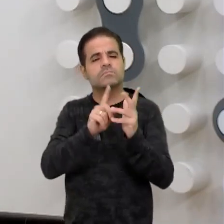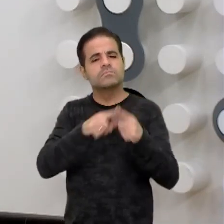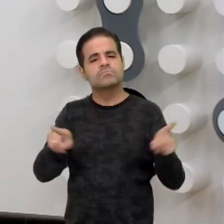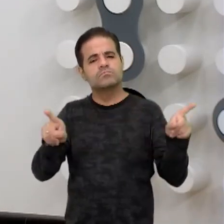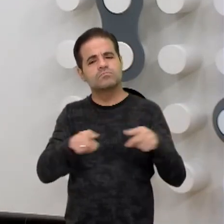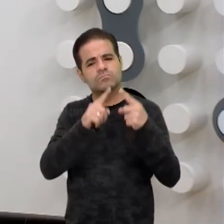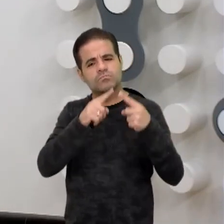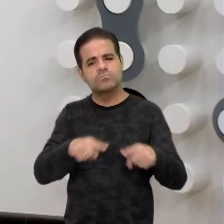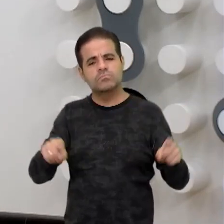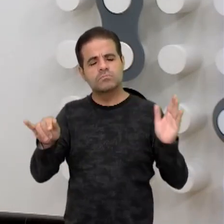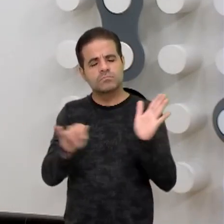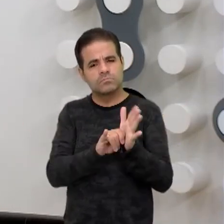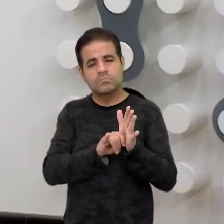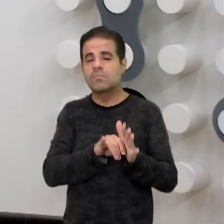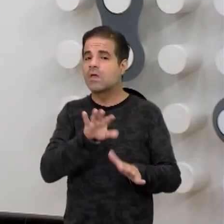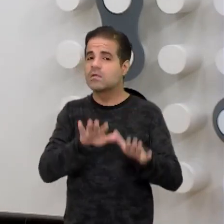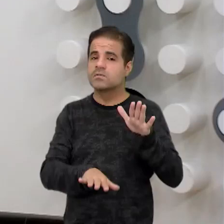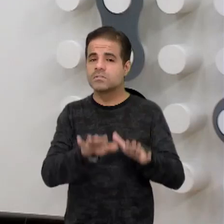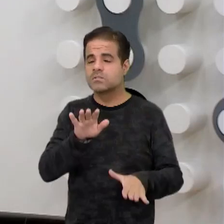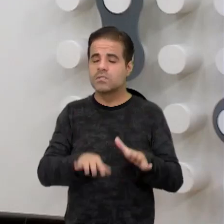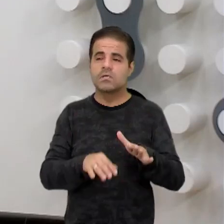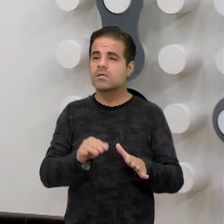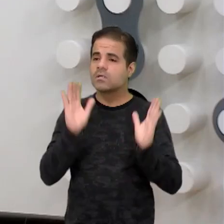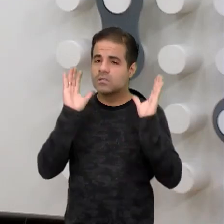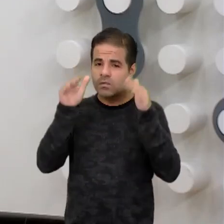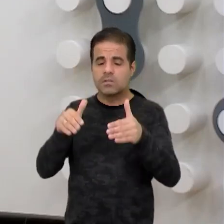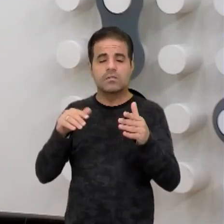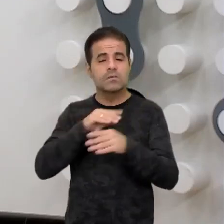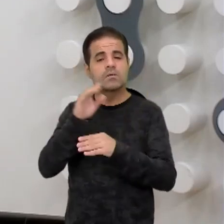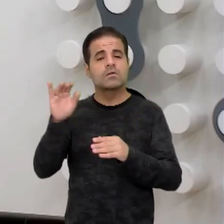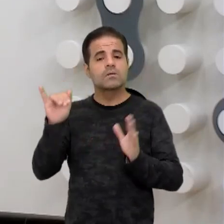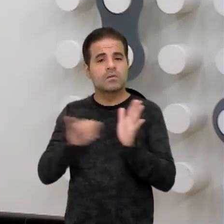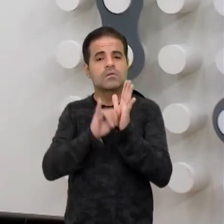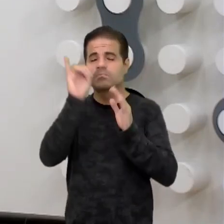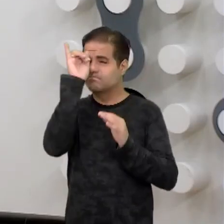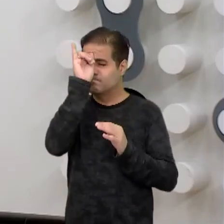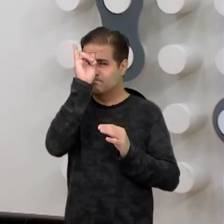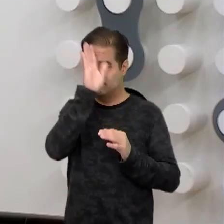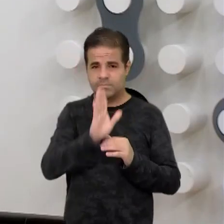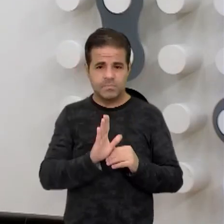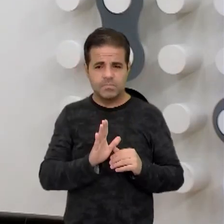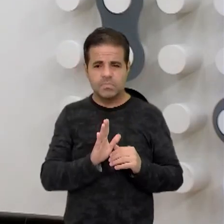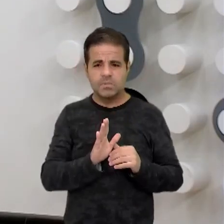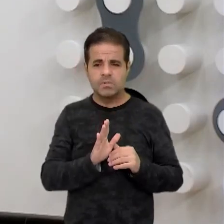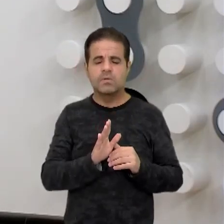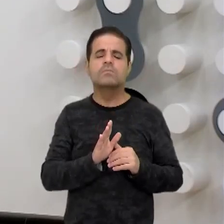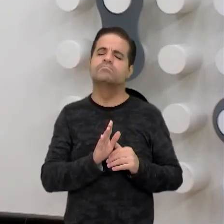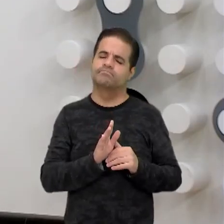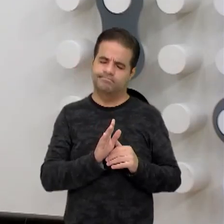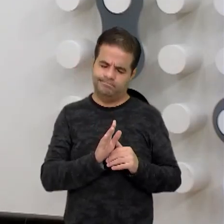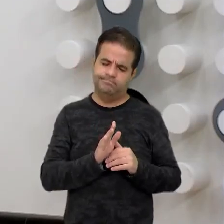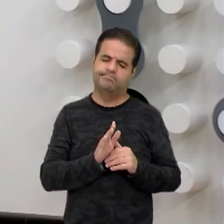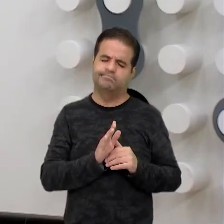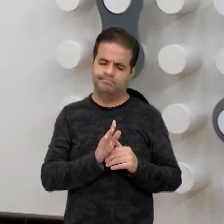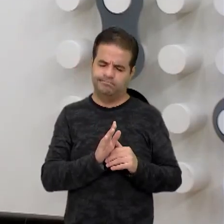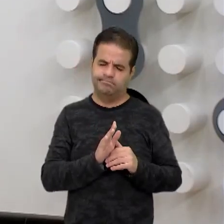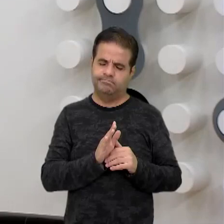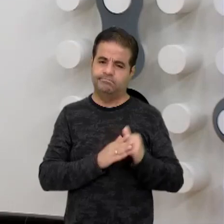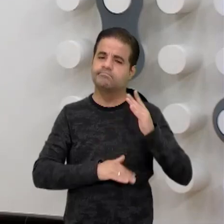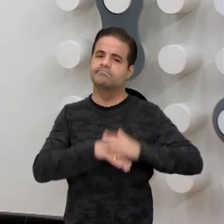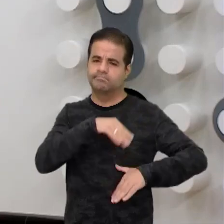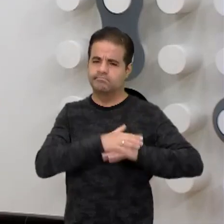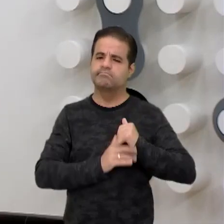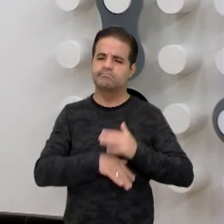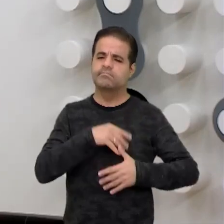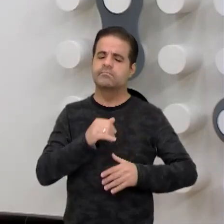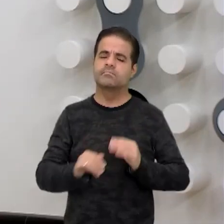musical que às vezes diz respeito à identidade brasileira, né, supondo que exista uma